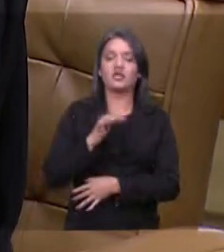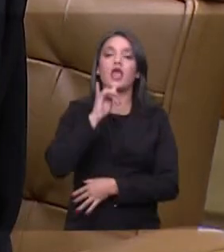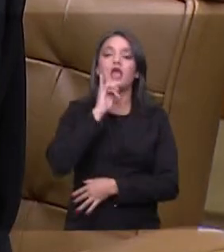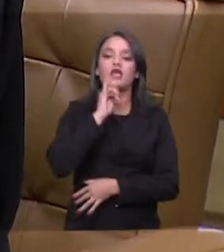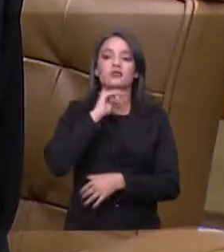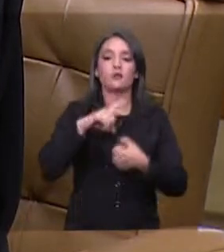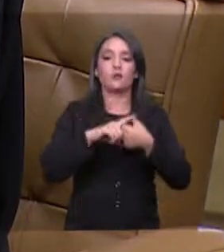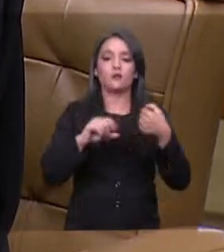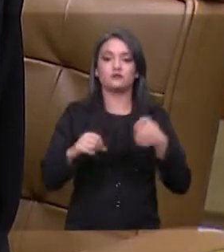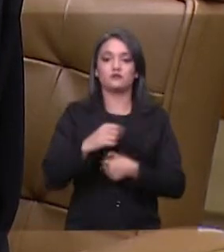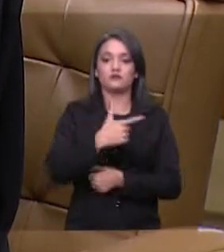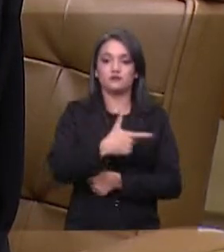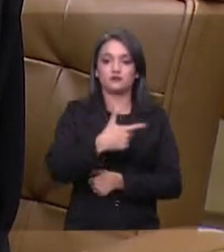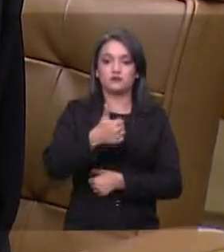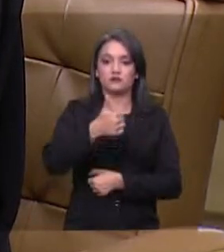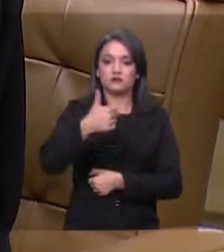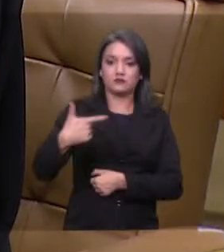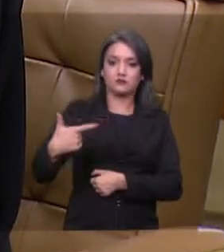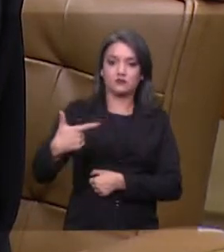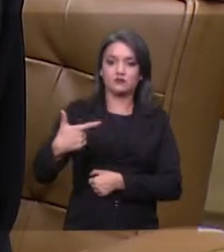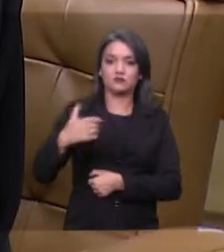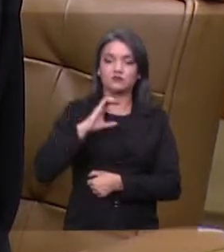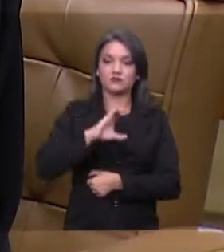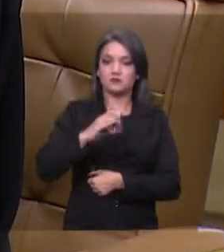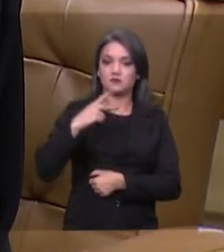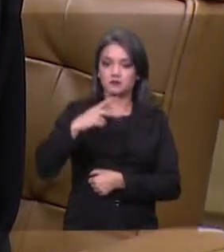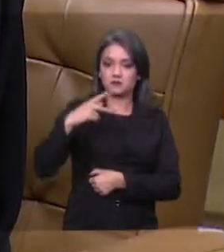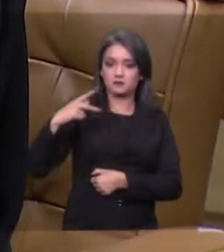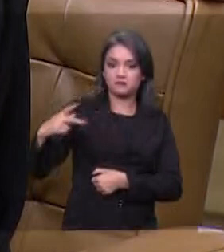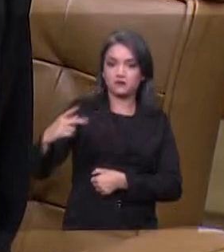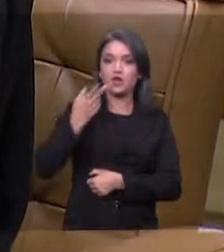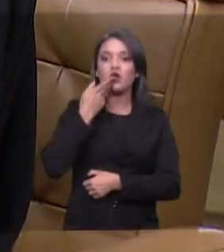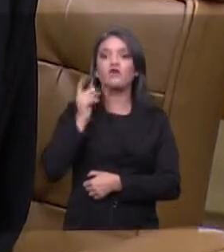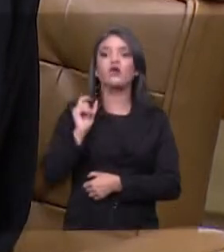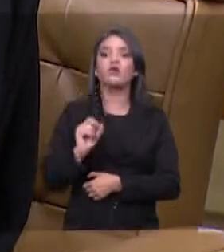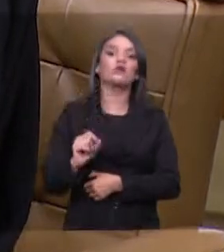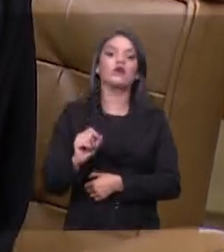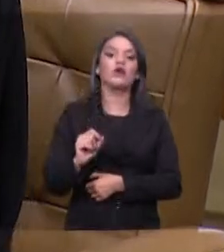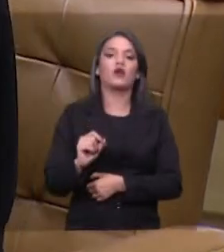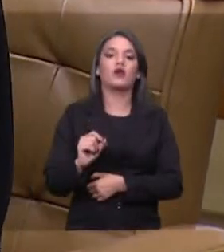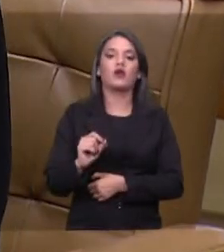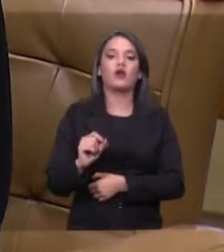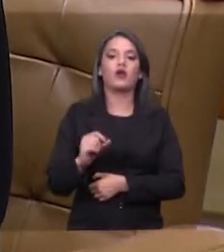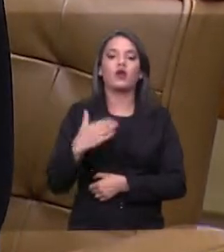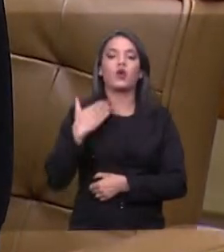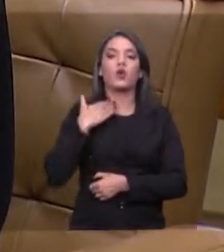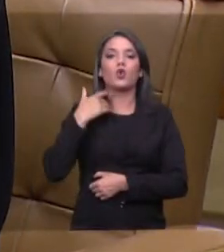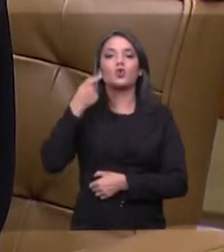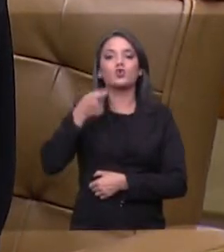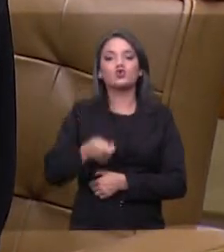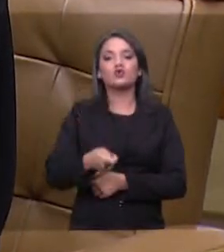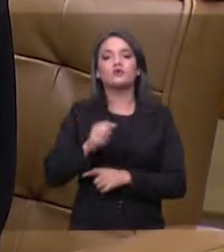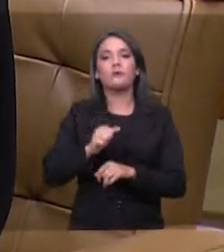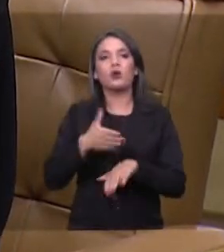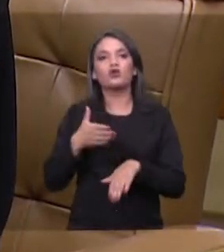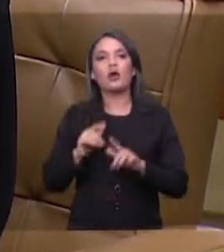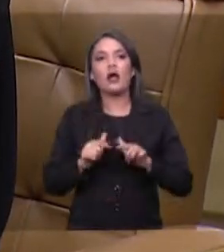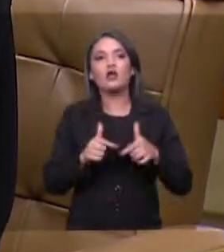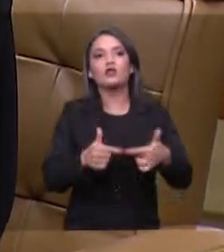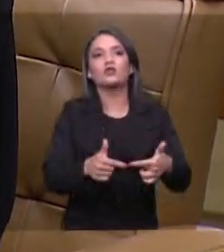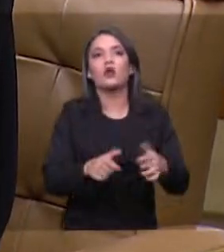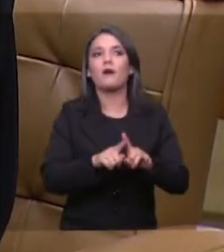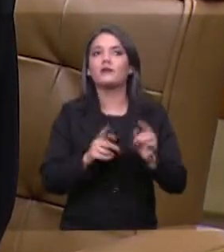o artigo 212 do Código de Processo Penal prevê a inquirição do juiz de forma subsidiária. Só que